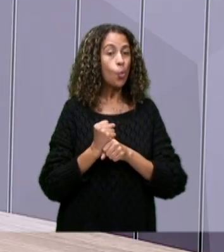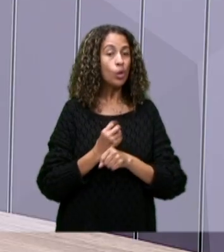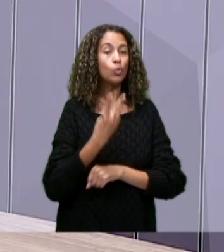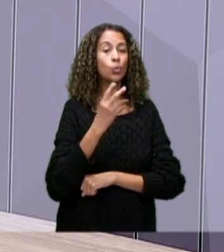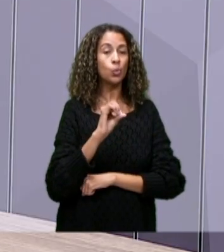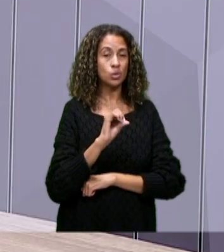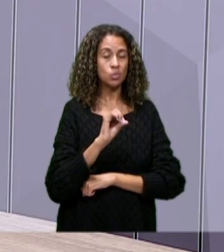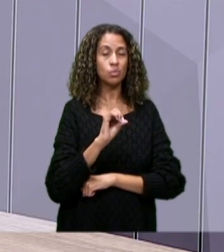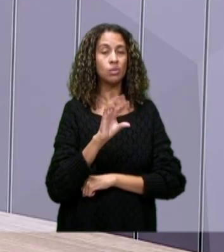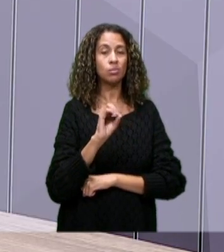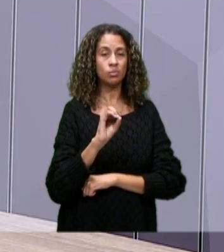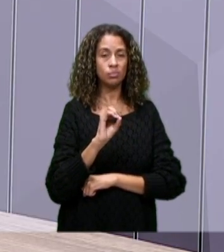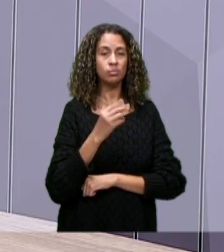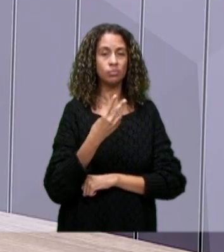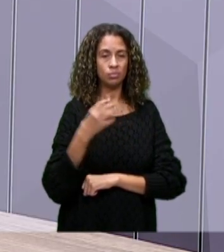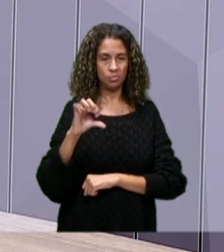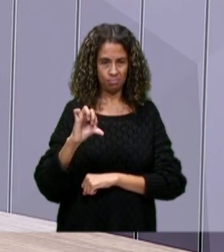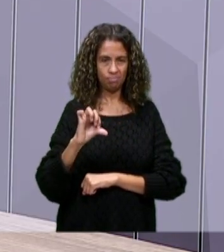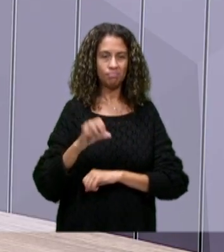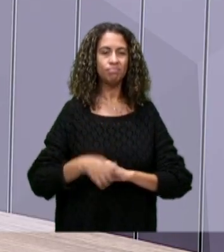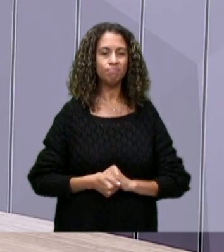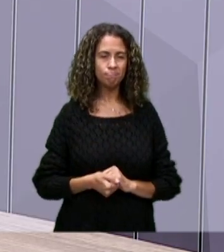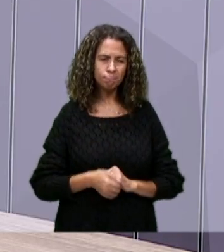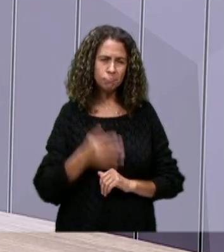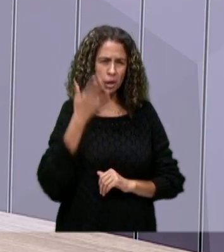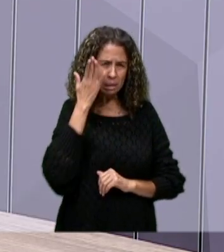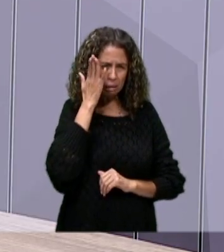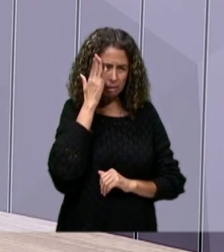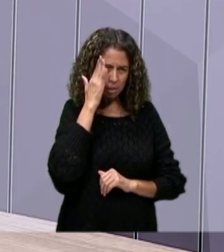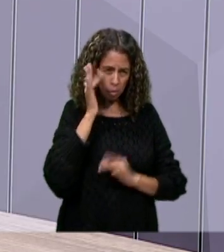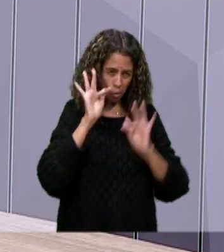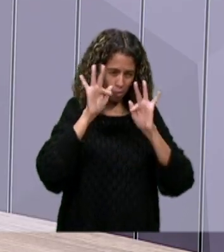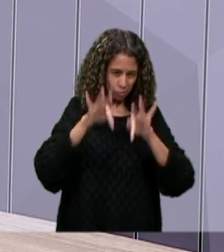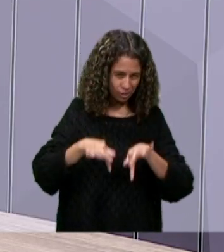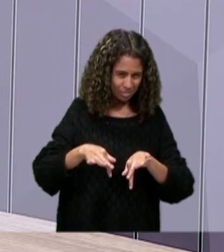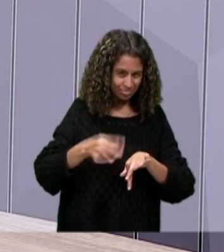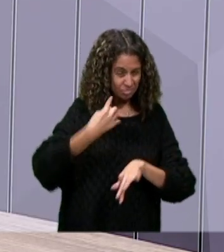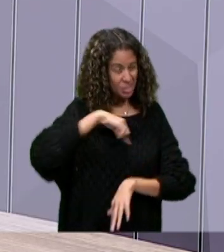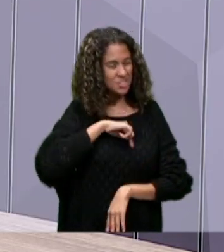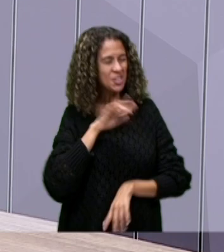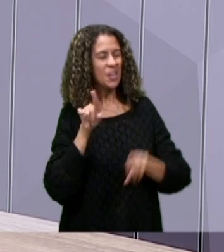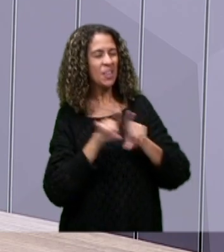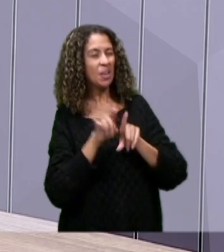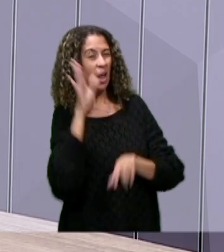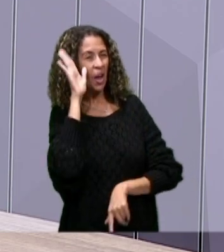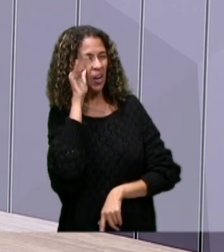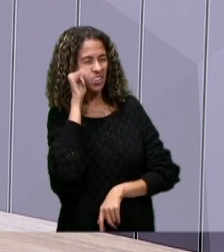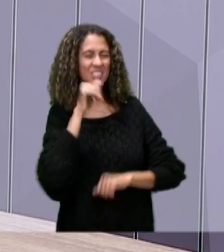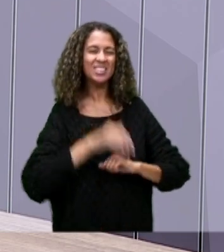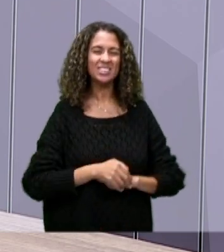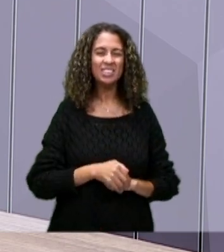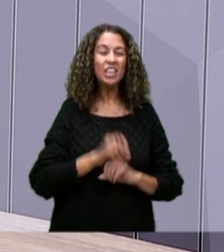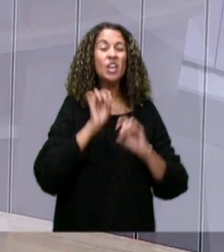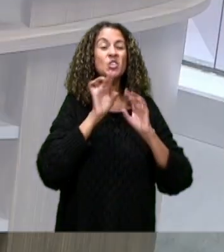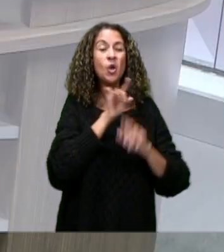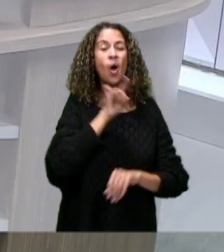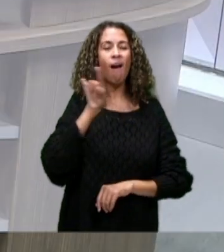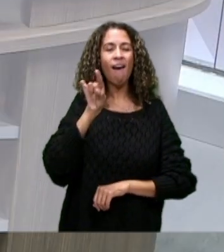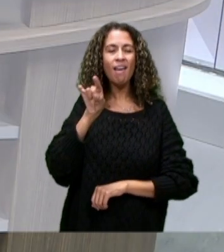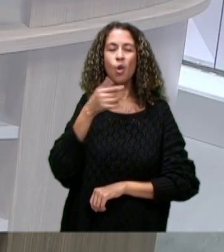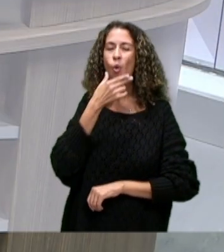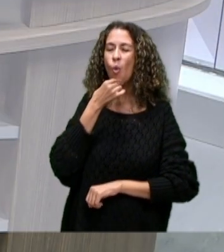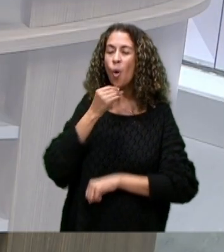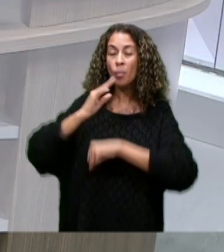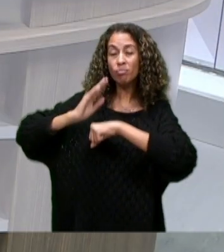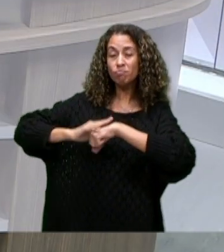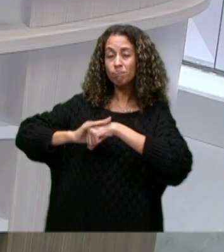2029. Quer saber como termina essa história? Nós também. E só ele aqui, ó, o autor, o